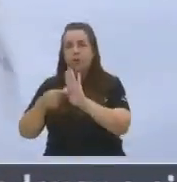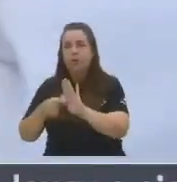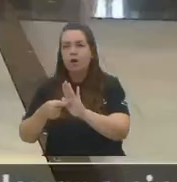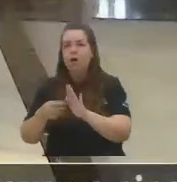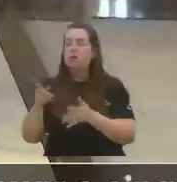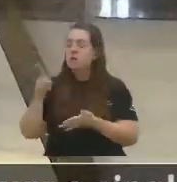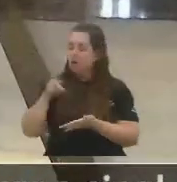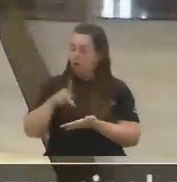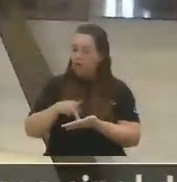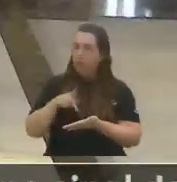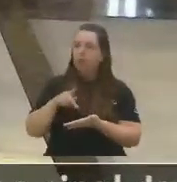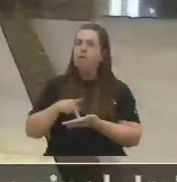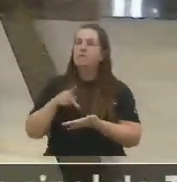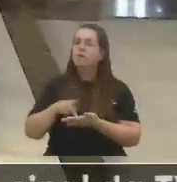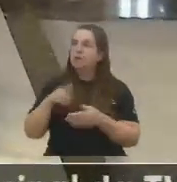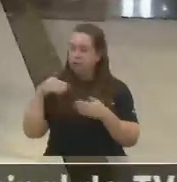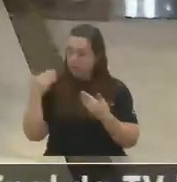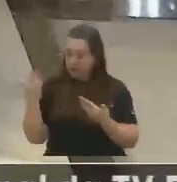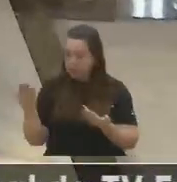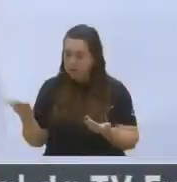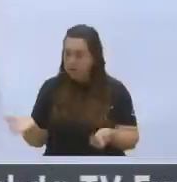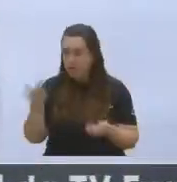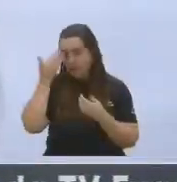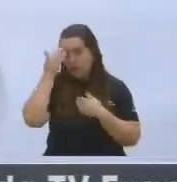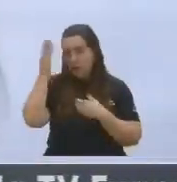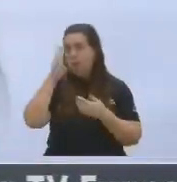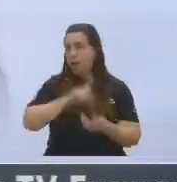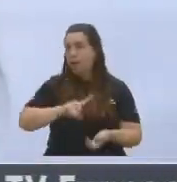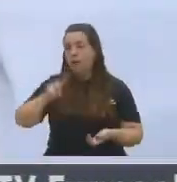nos mostra com certeza